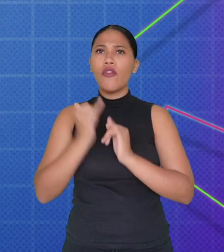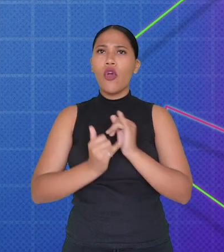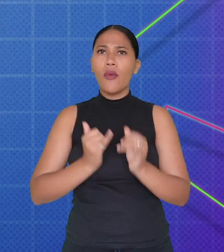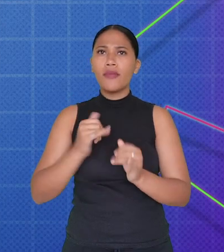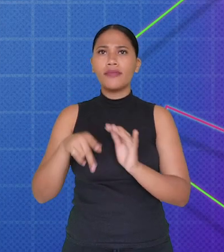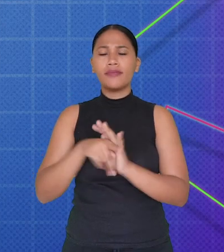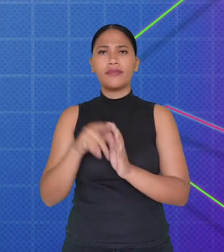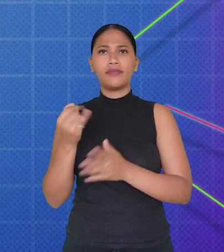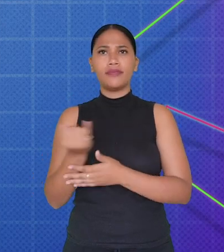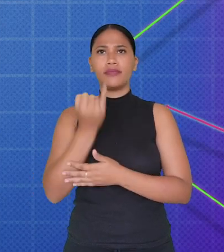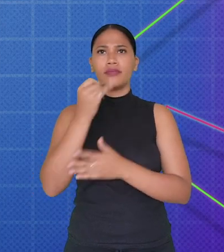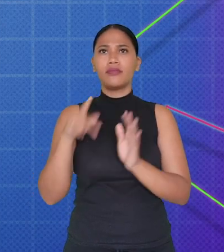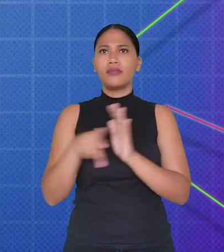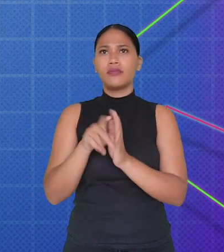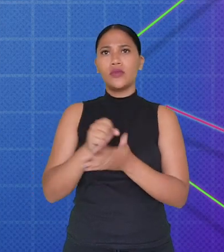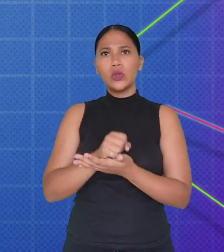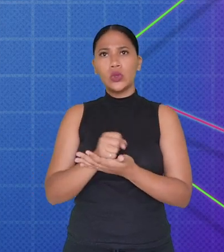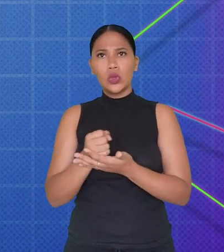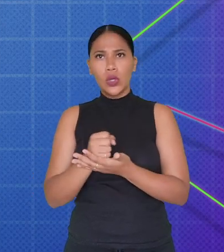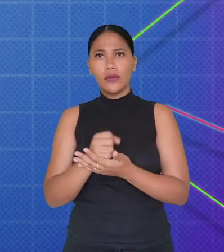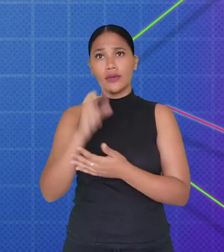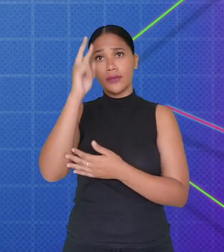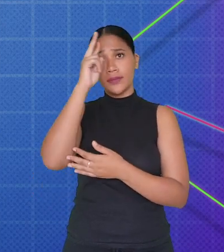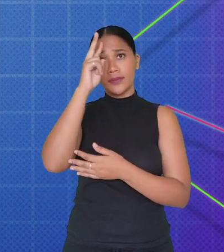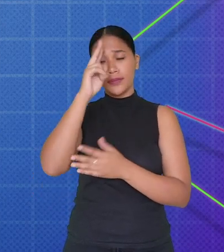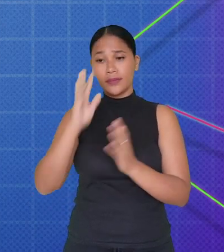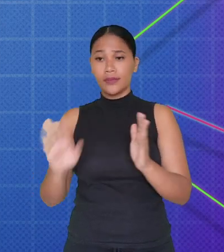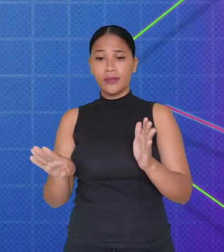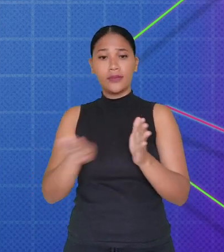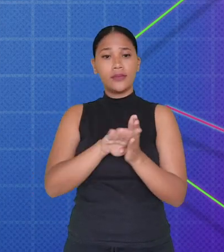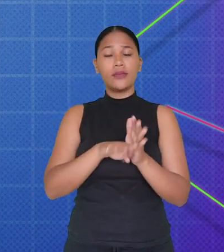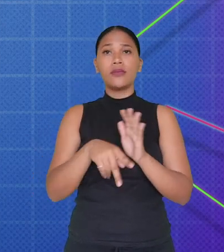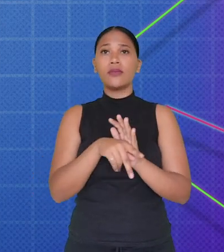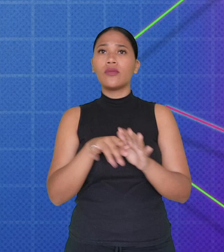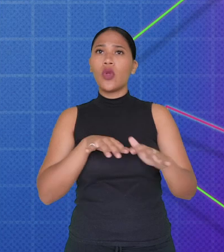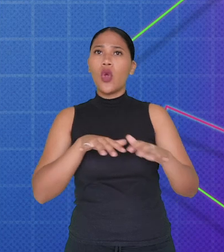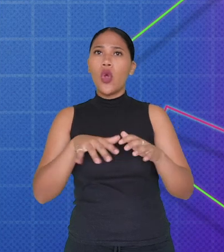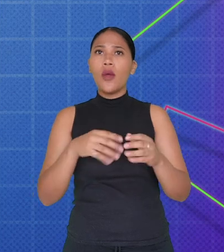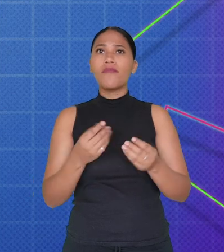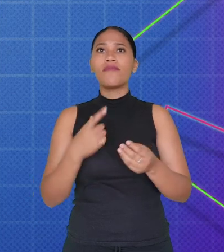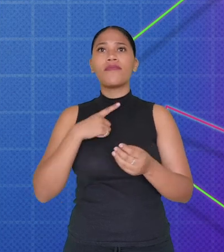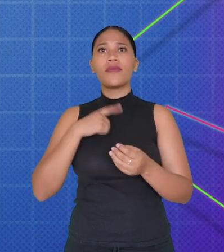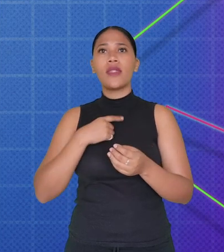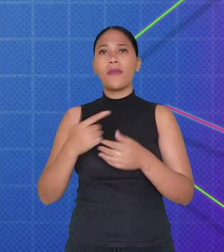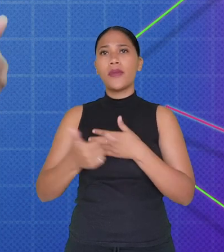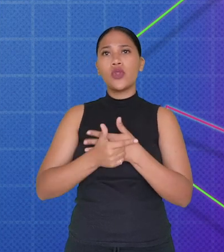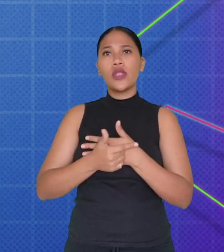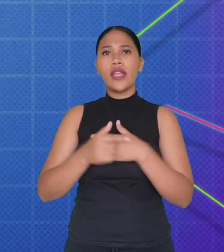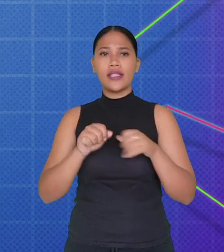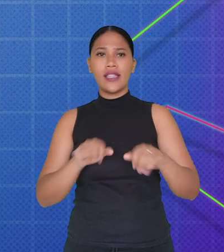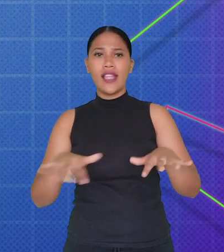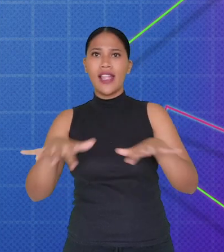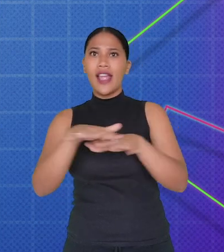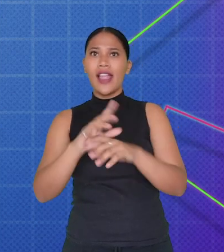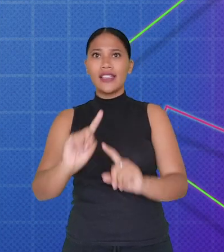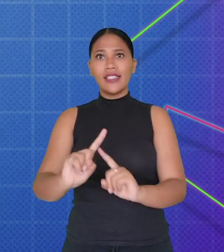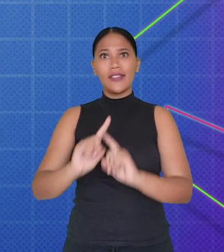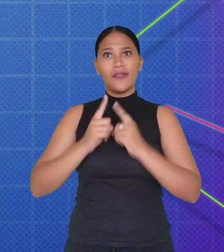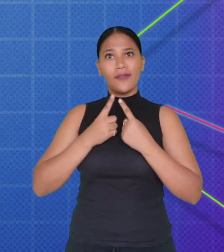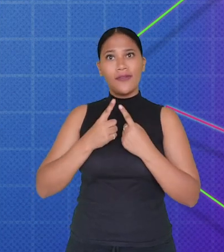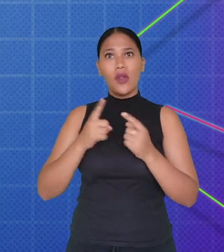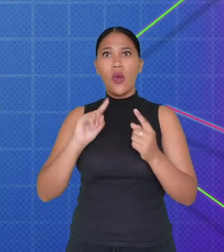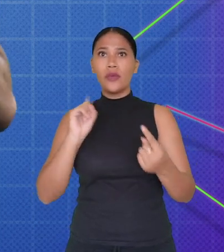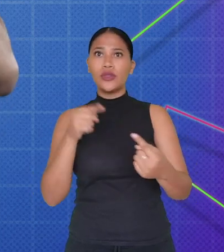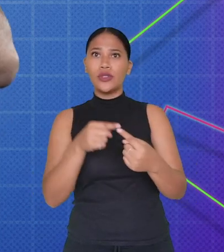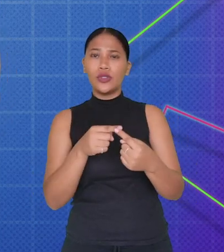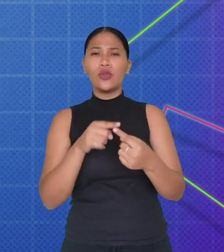contém todas as informações relevantes sobre o jogo desde a história até as mecânicas de jogo passando por personagens desafios